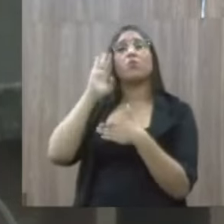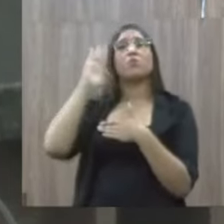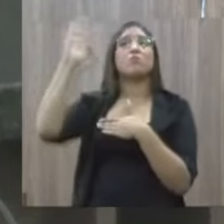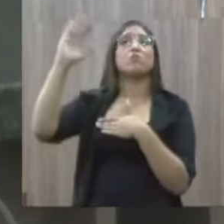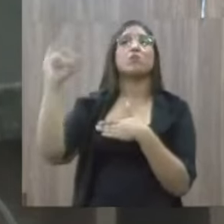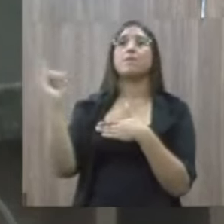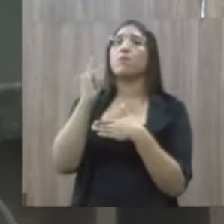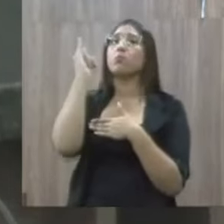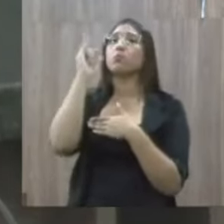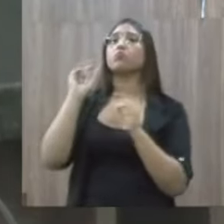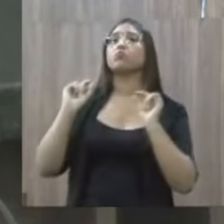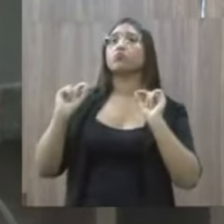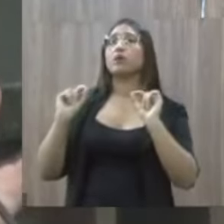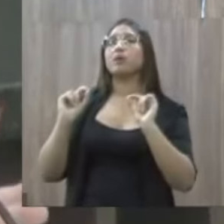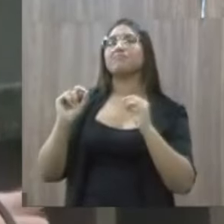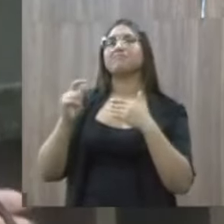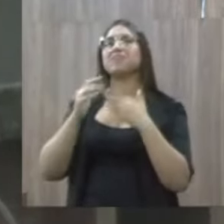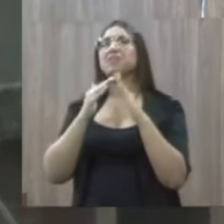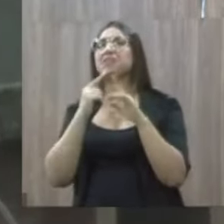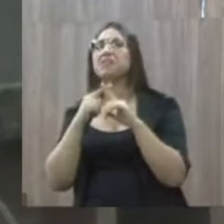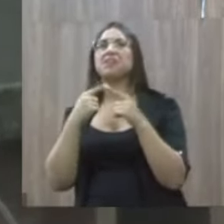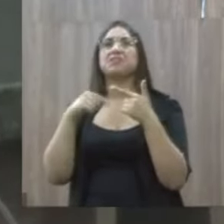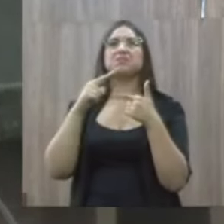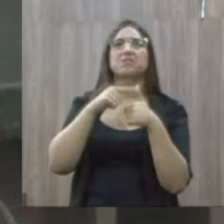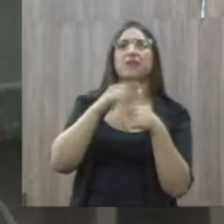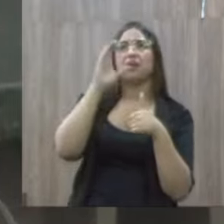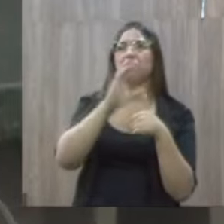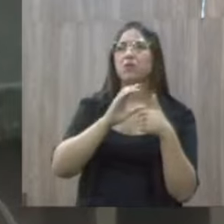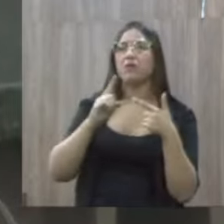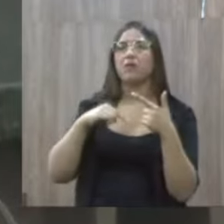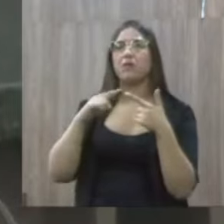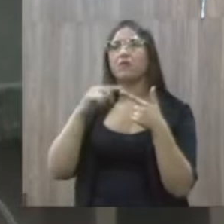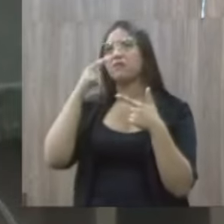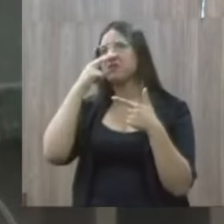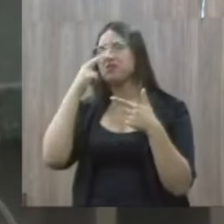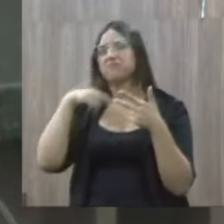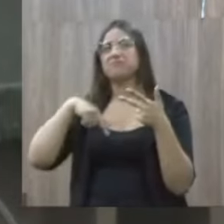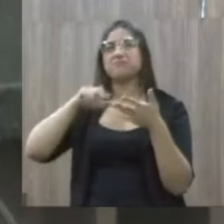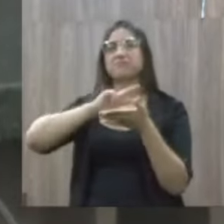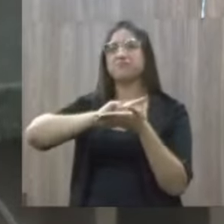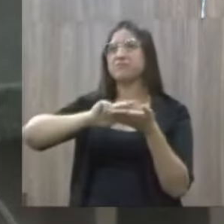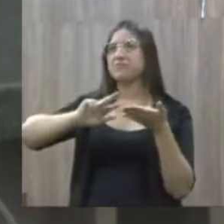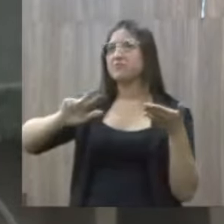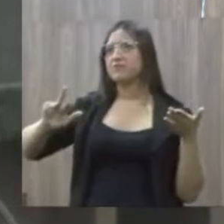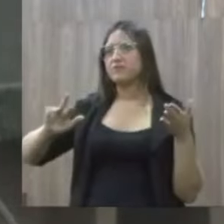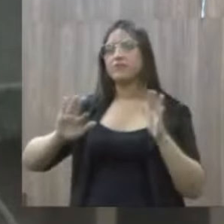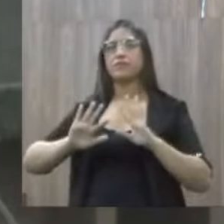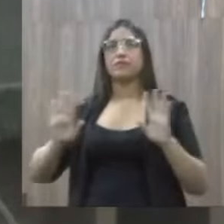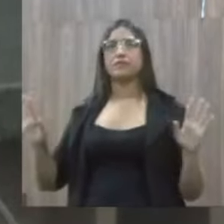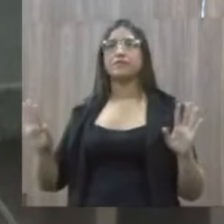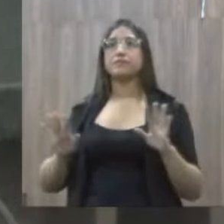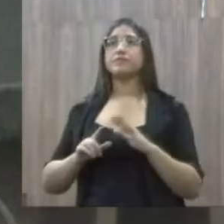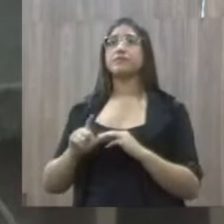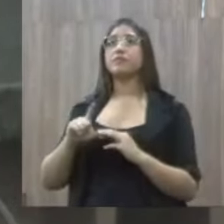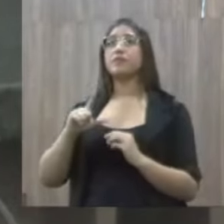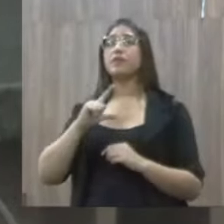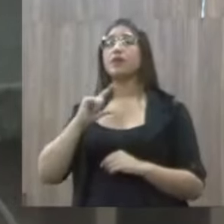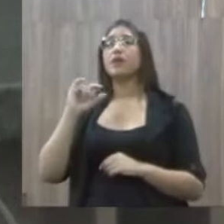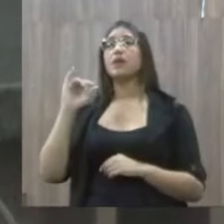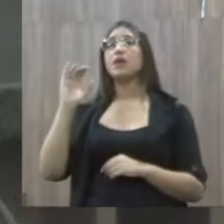quando eu falo de igrejas católicas, de igrejas evangélicas, que têm como fundamento de